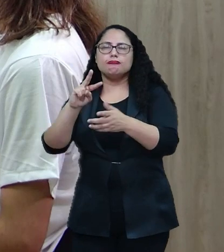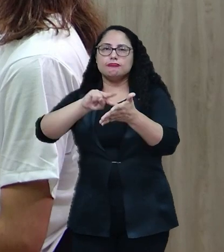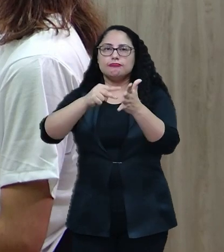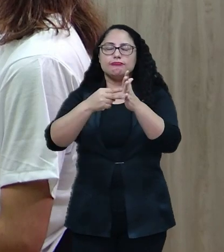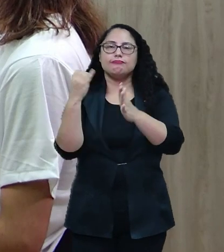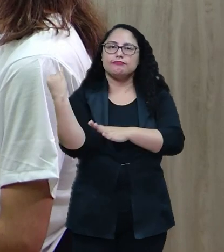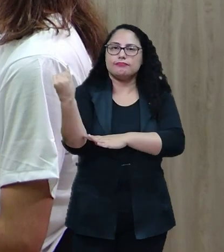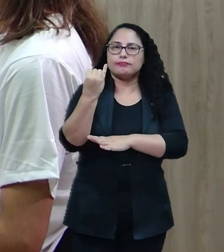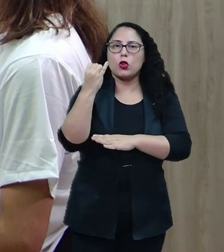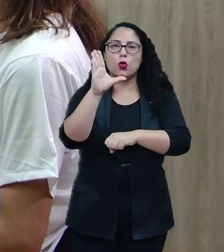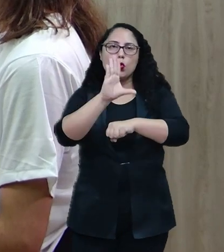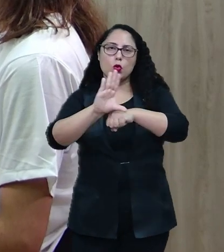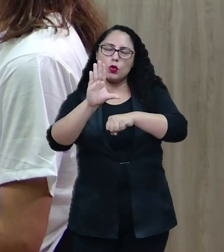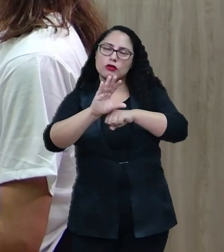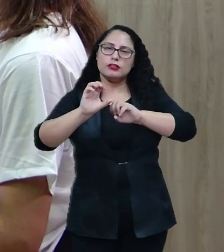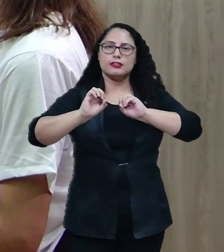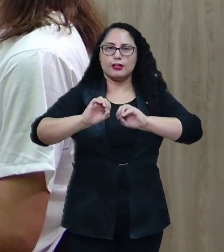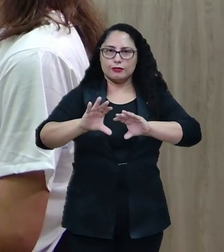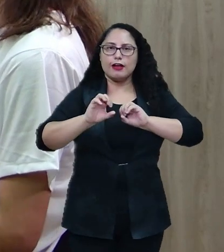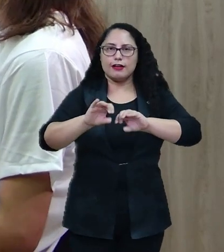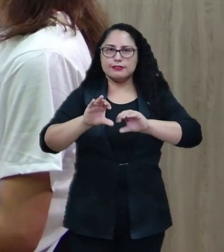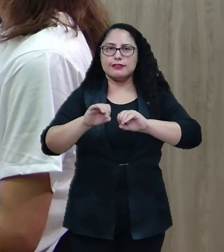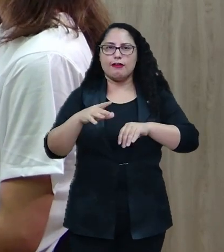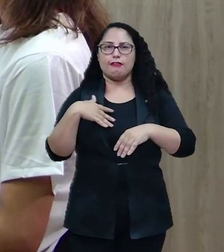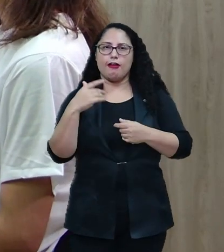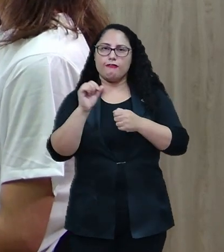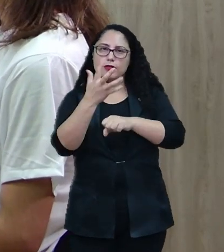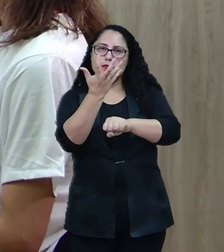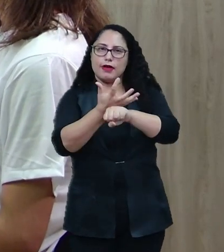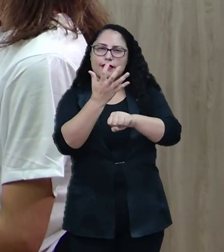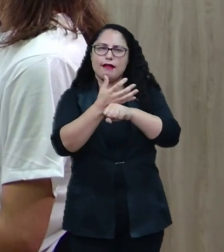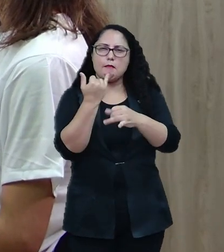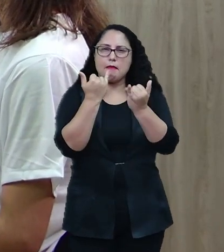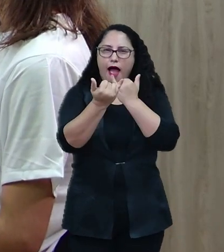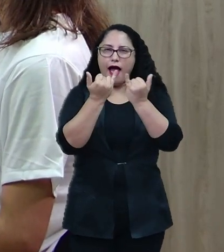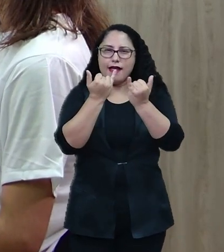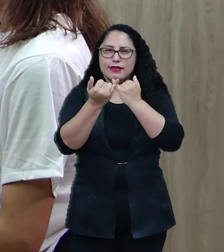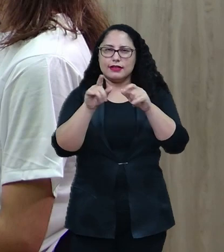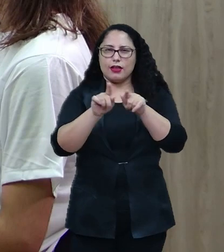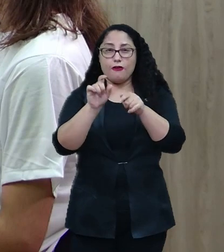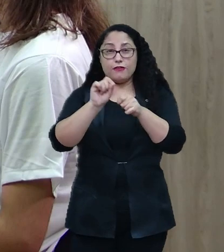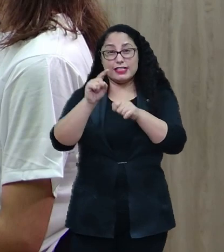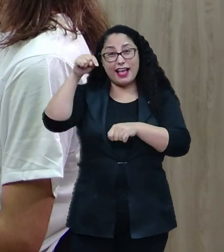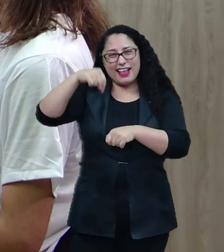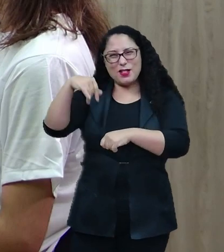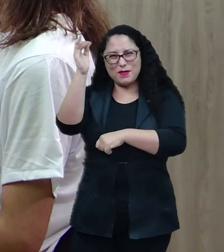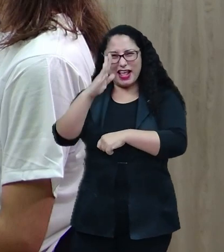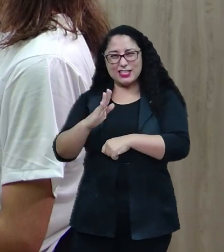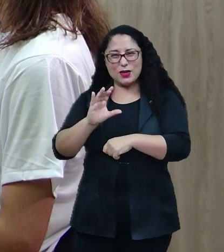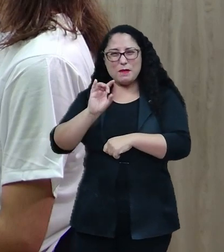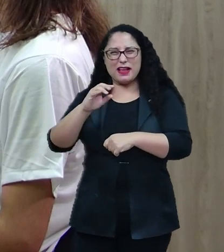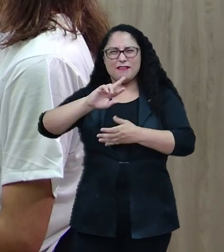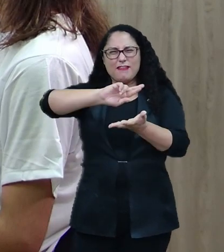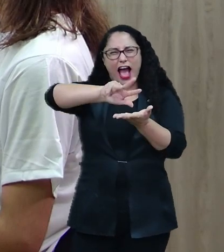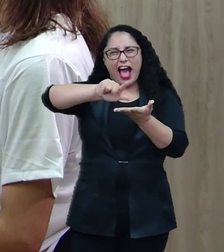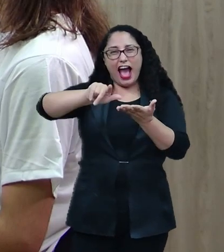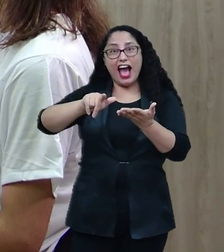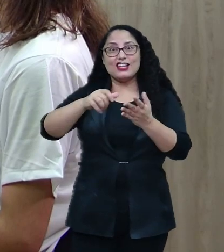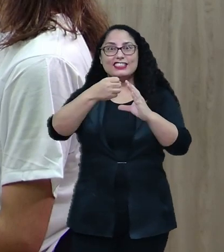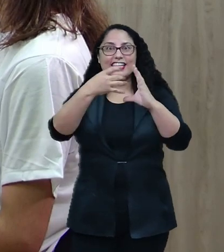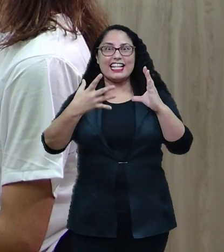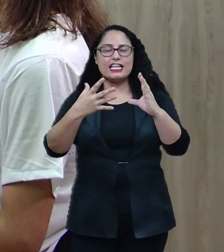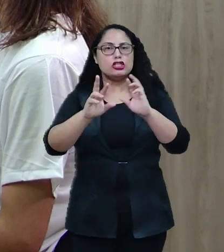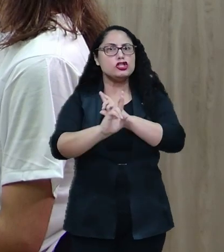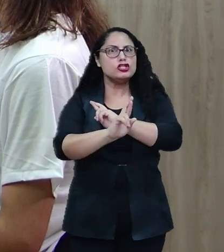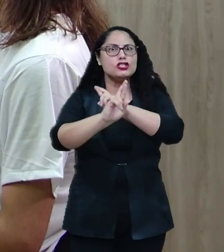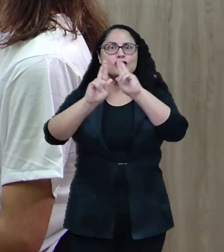significativa no curso de educação. Eu fiz uma matéria que era muito parecida com a matéria que eu tinha feito aqui no Brasil, só que em diversos aspectos era